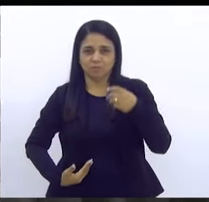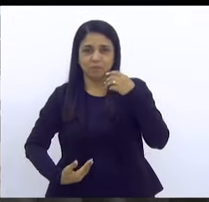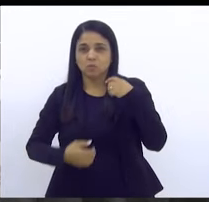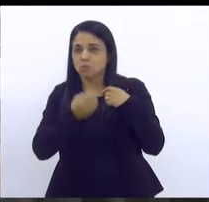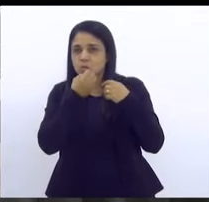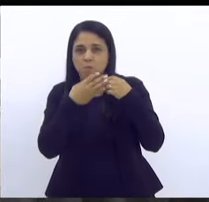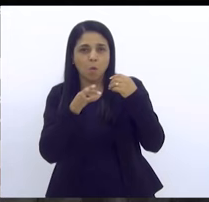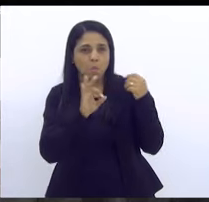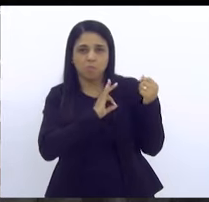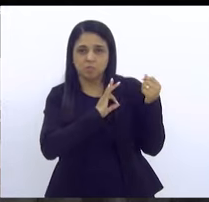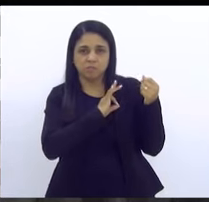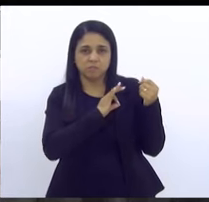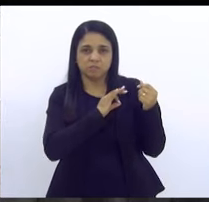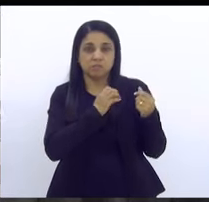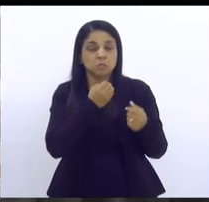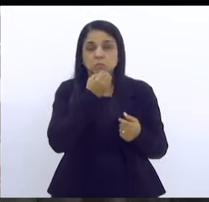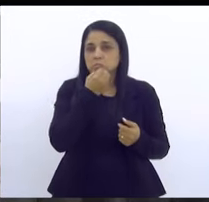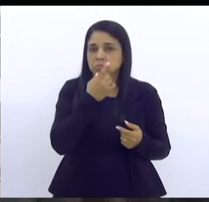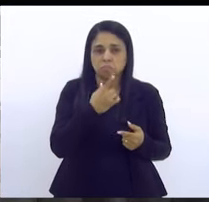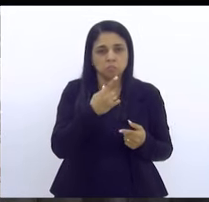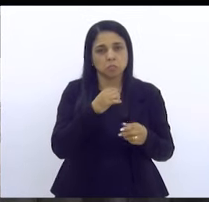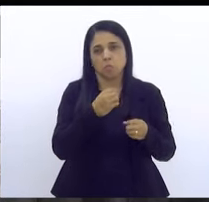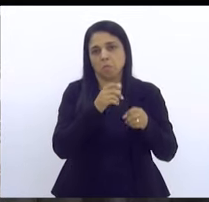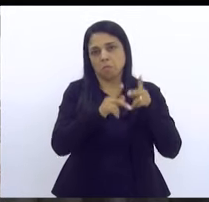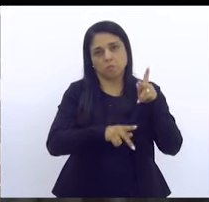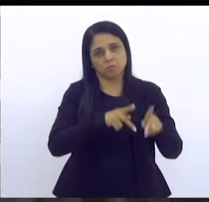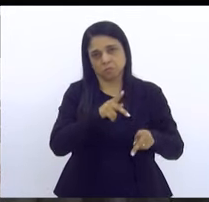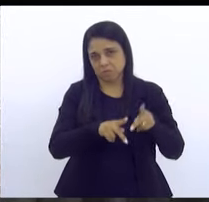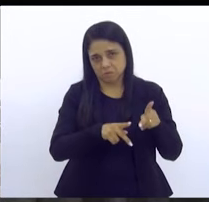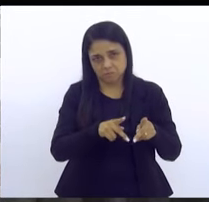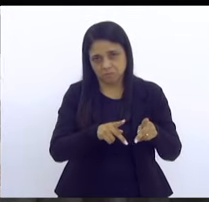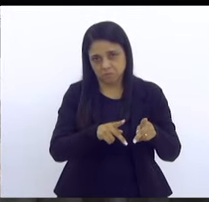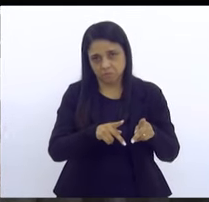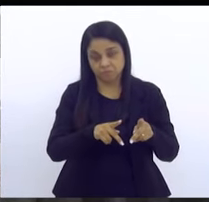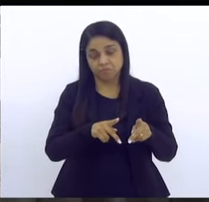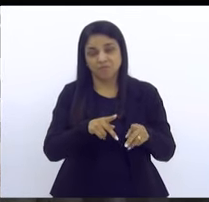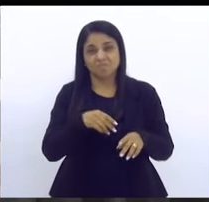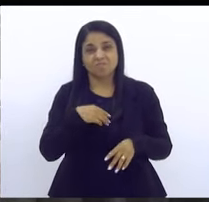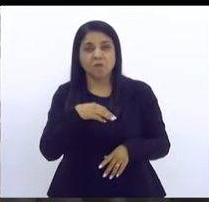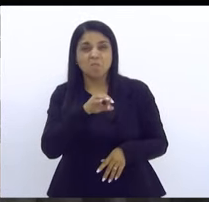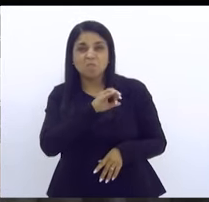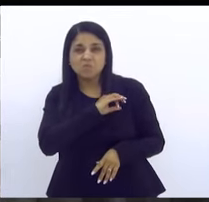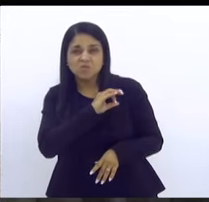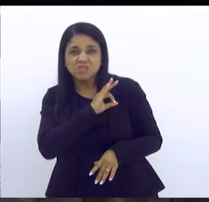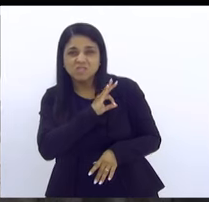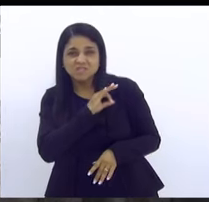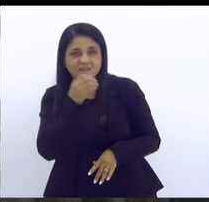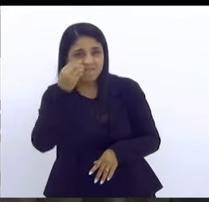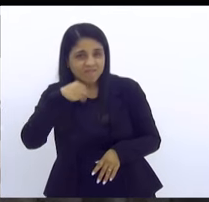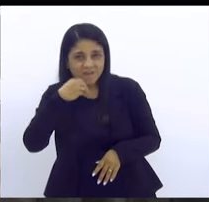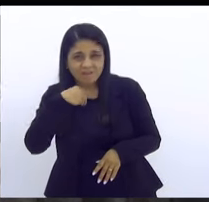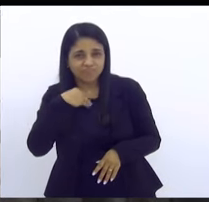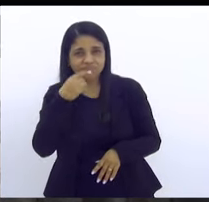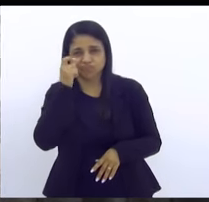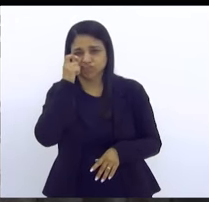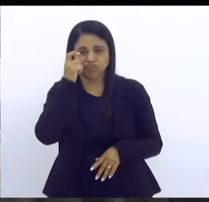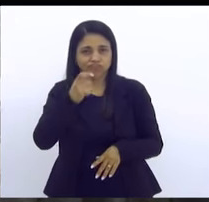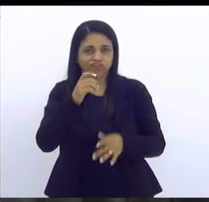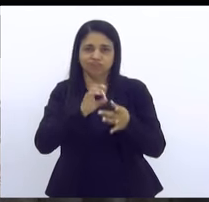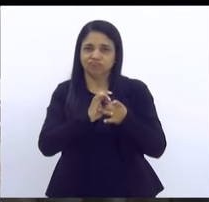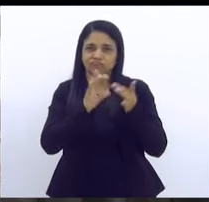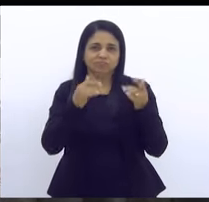polícias e muito menos para os cidadãos. Uma polícia fraca não interessa a democracia. Uma